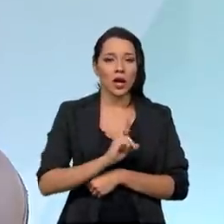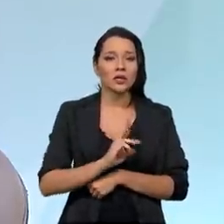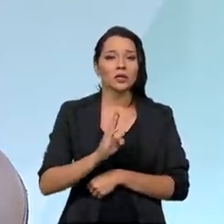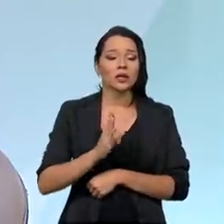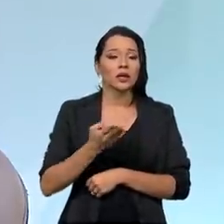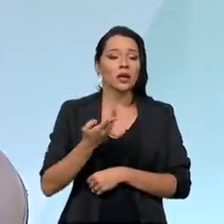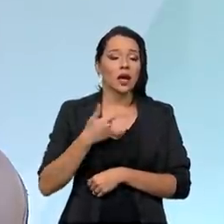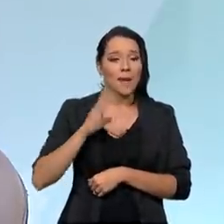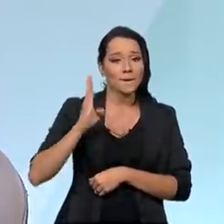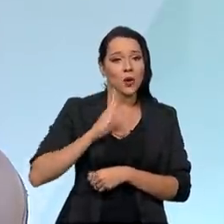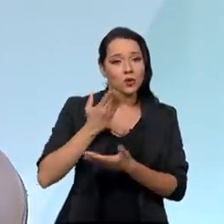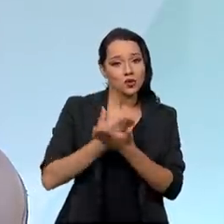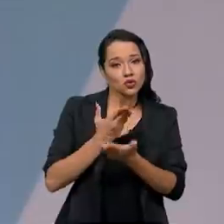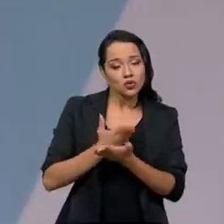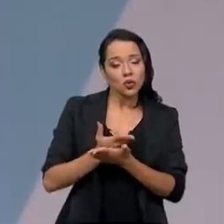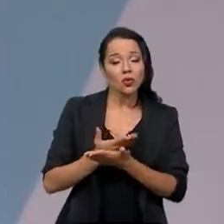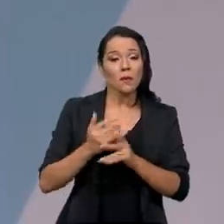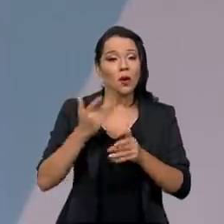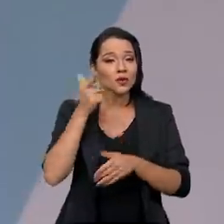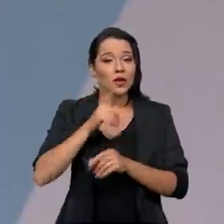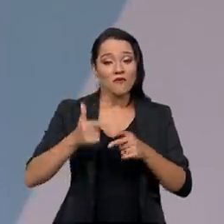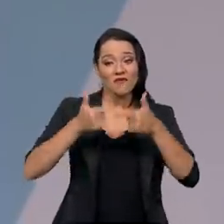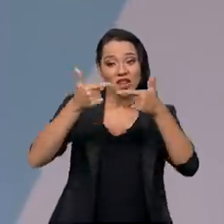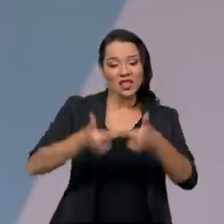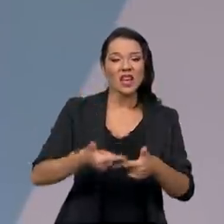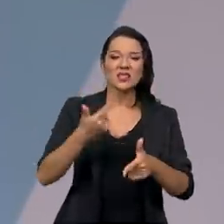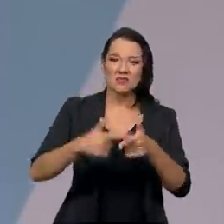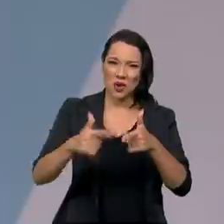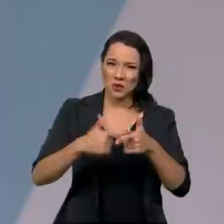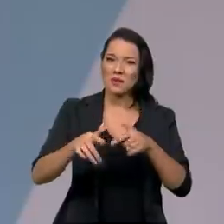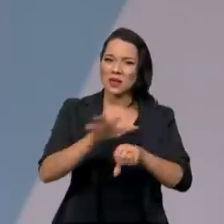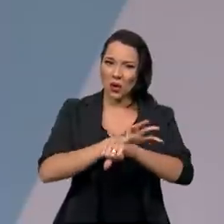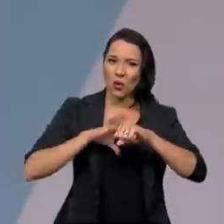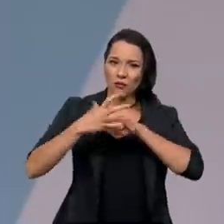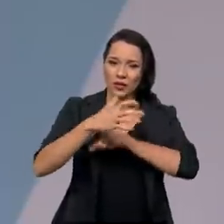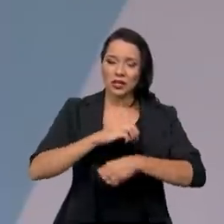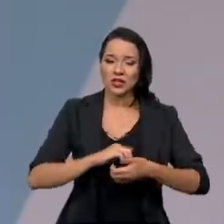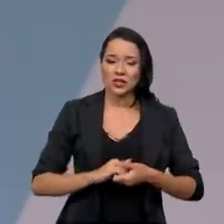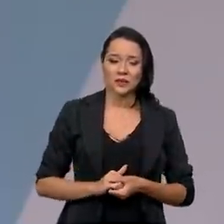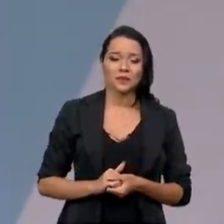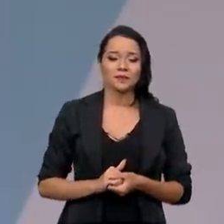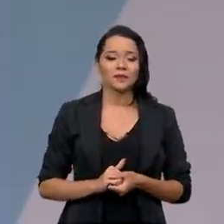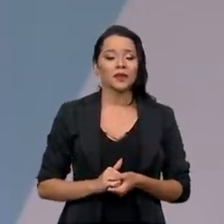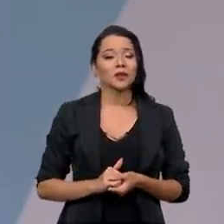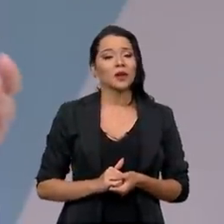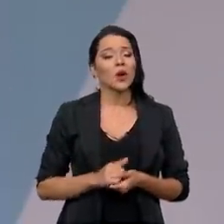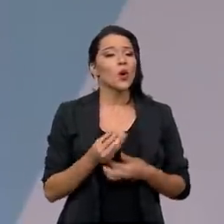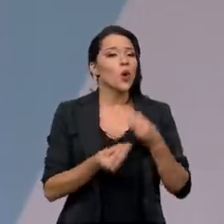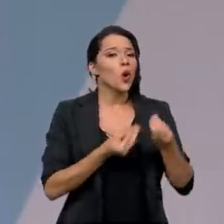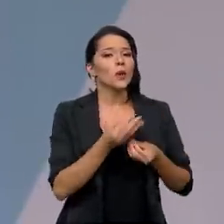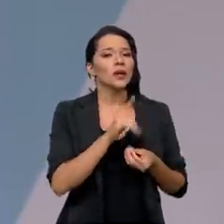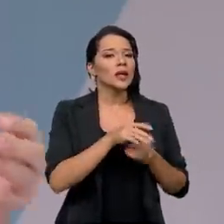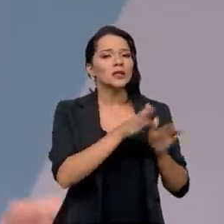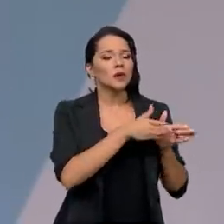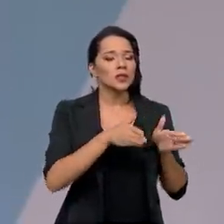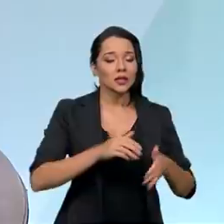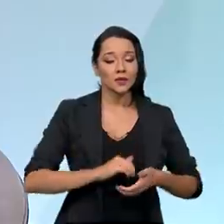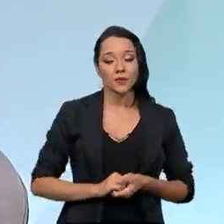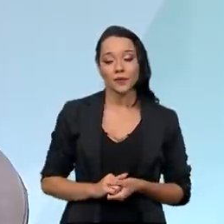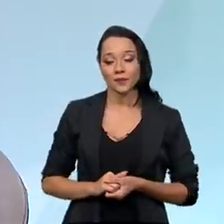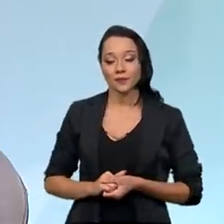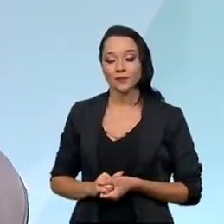de estudo, justamente para enfrentar essa problemática da Covid-19 no Brasil. Como é que está esse processo,